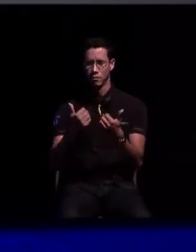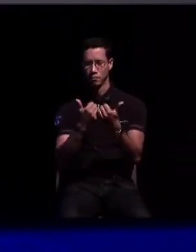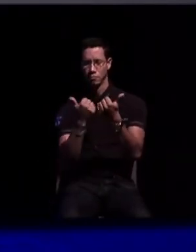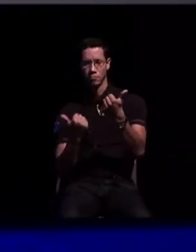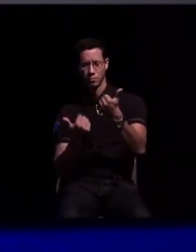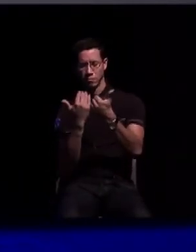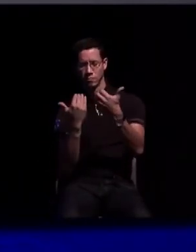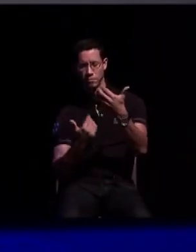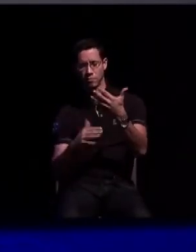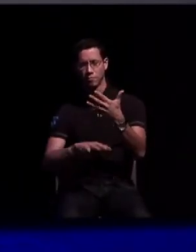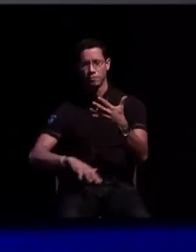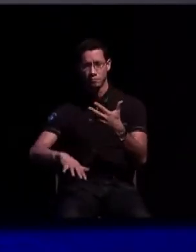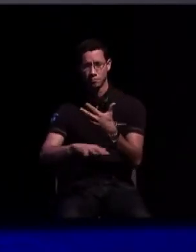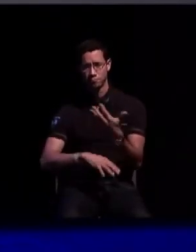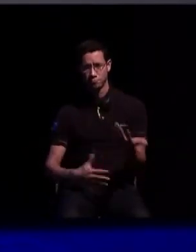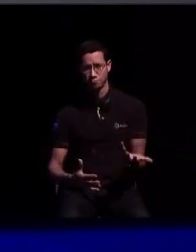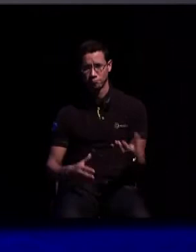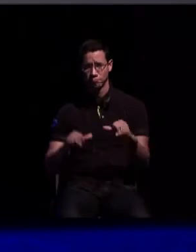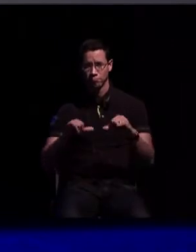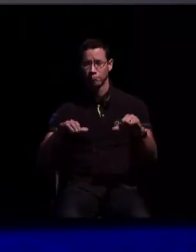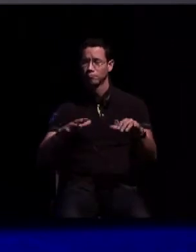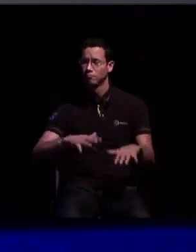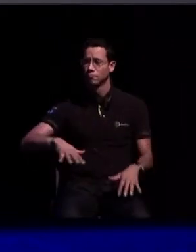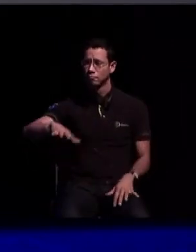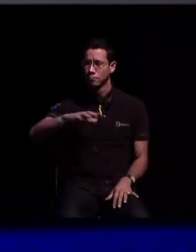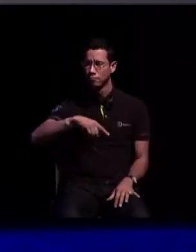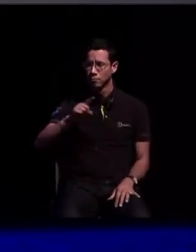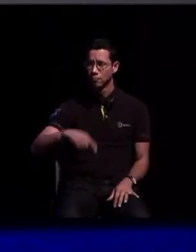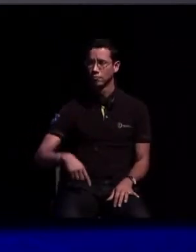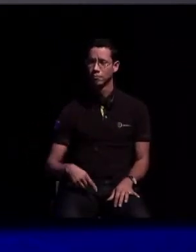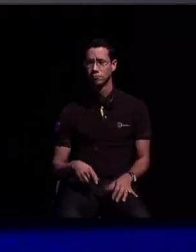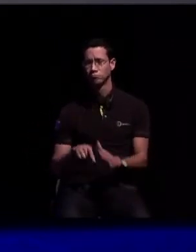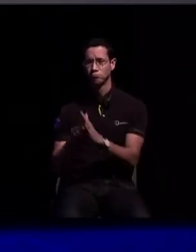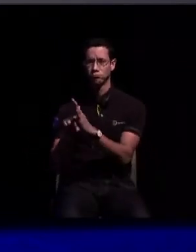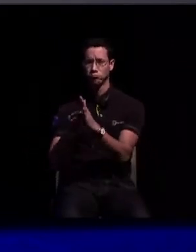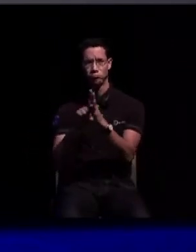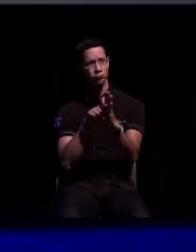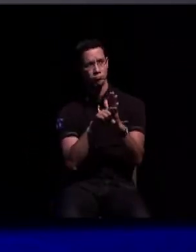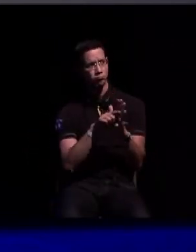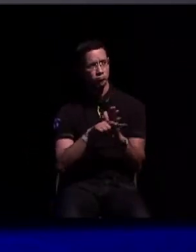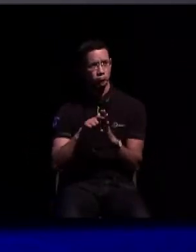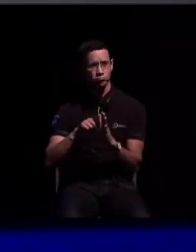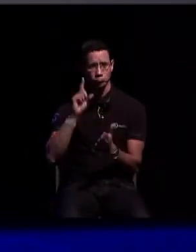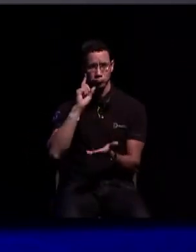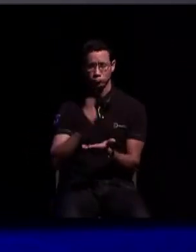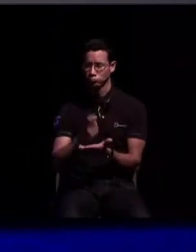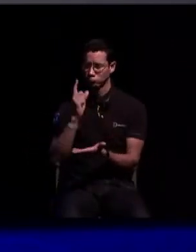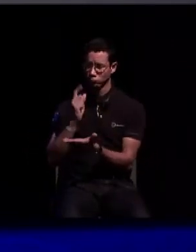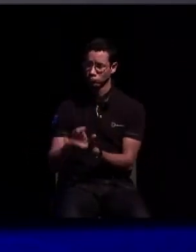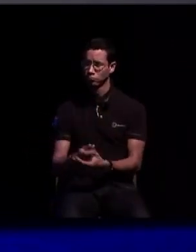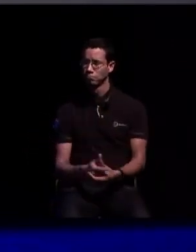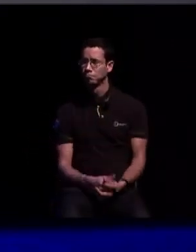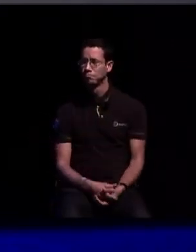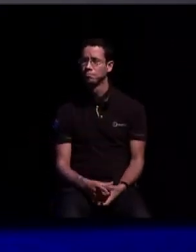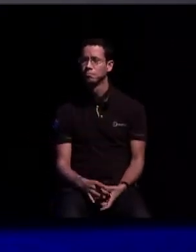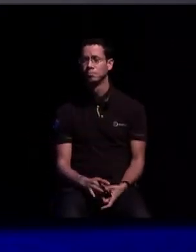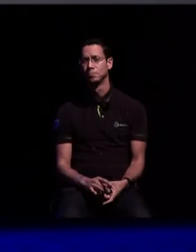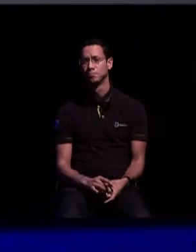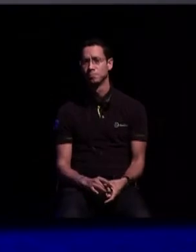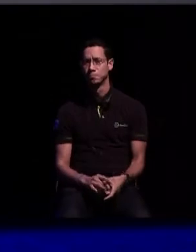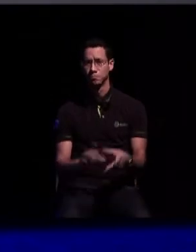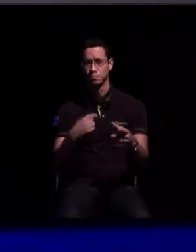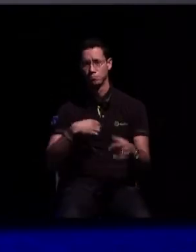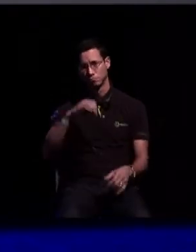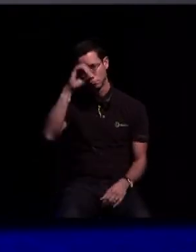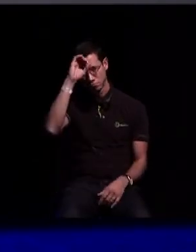inferiorizada, etc., etc., que o mercado seria o mecanismo que depuraria isso tudo, né? Ou seja, uma espécie de um liberalismo ingênuo e tal,